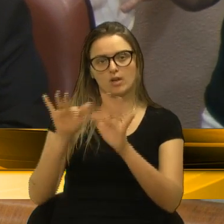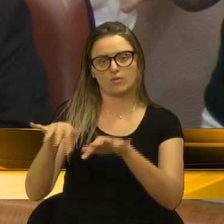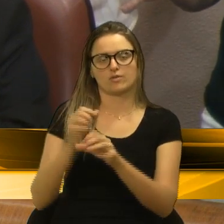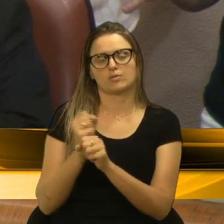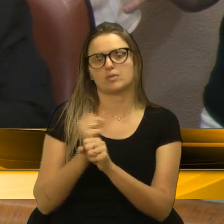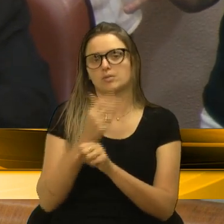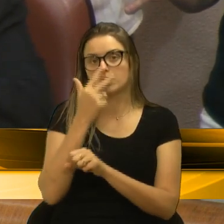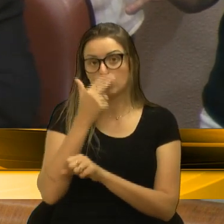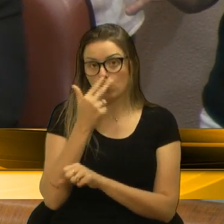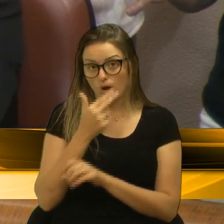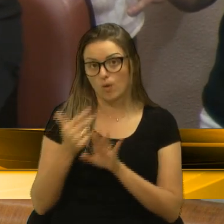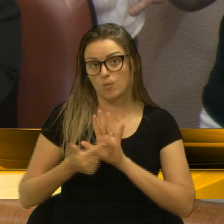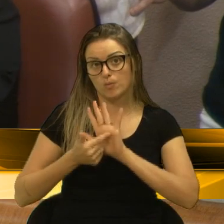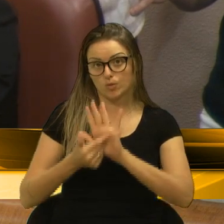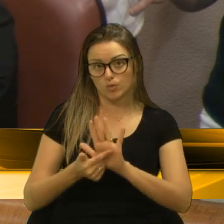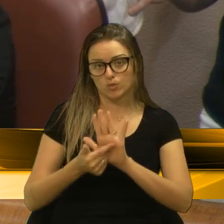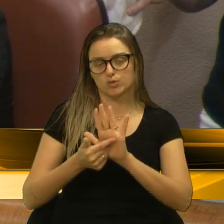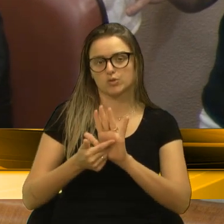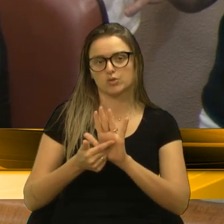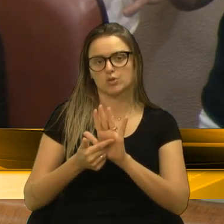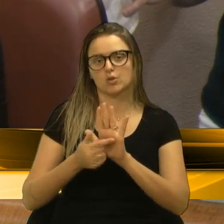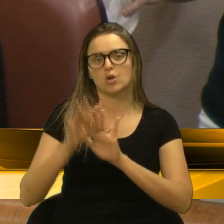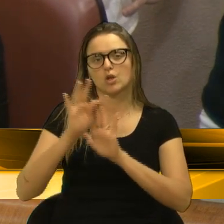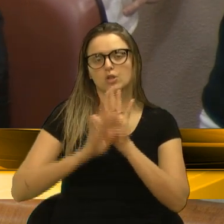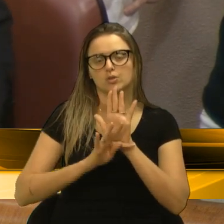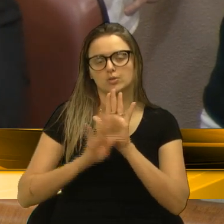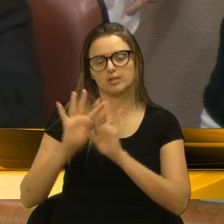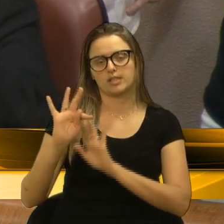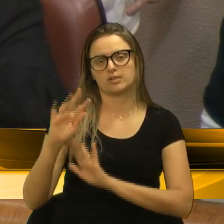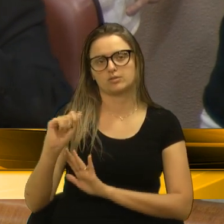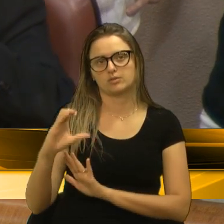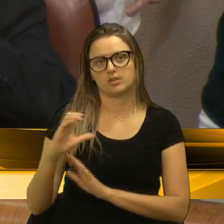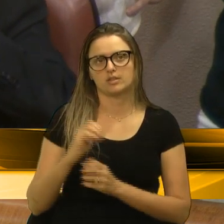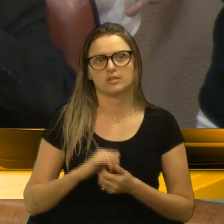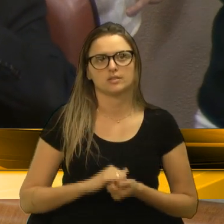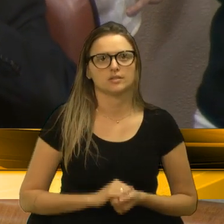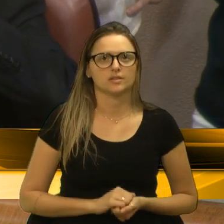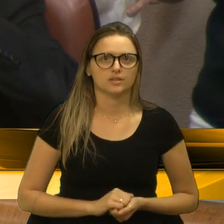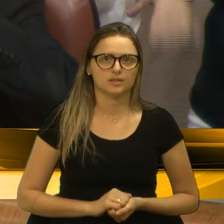conforme previsto no aditamento do TAC.